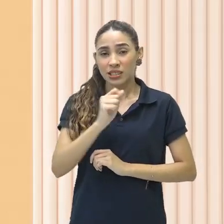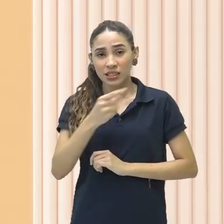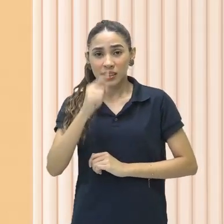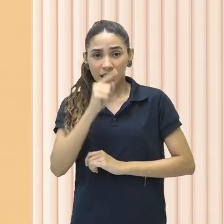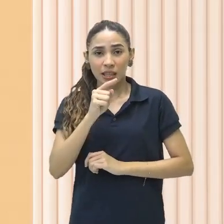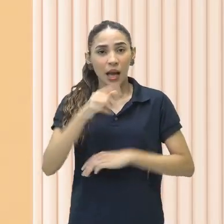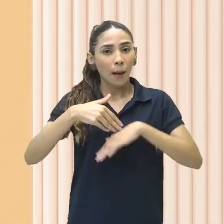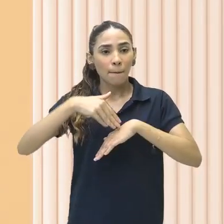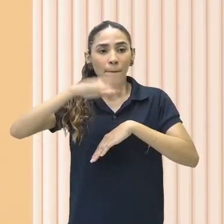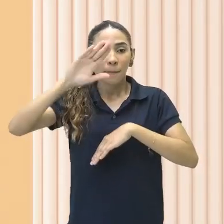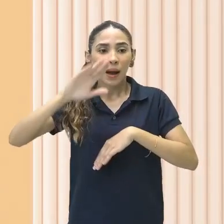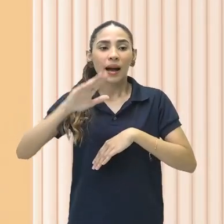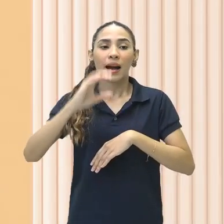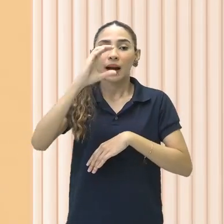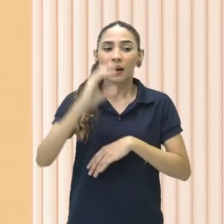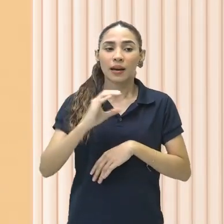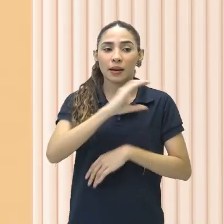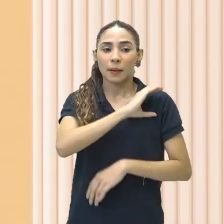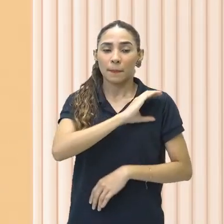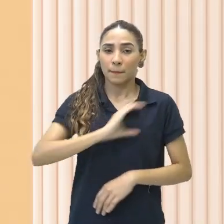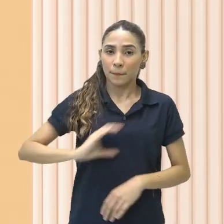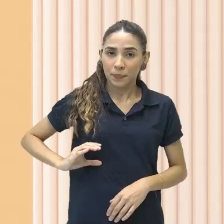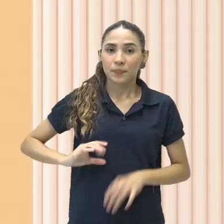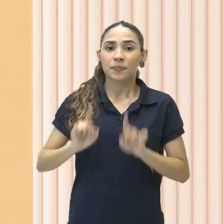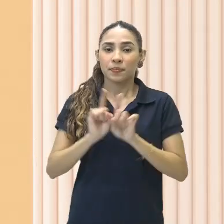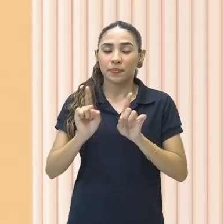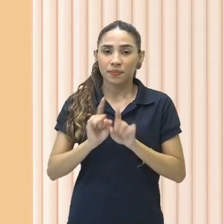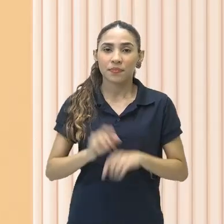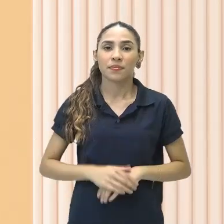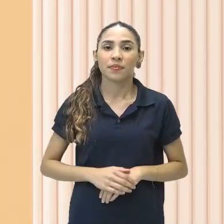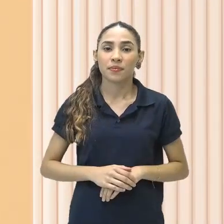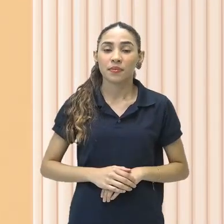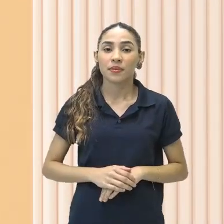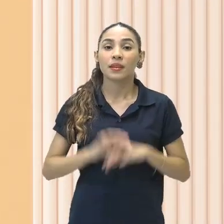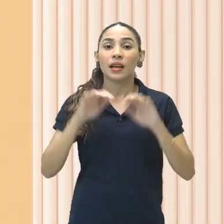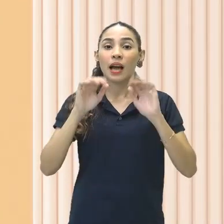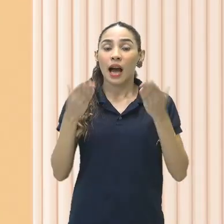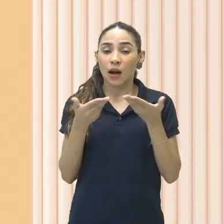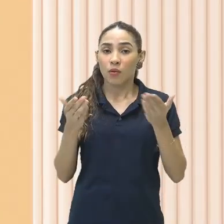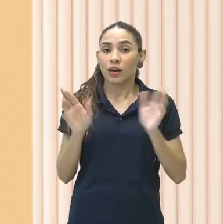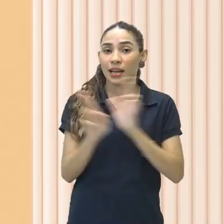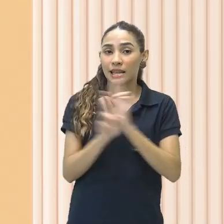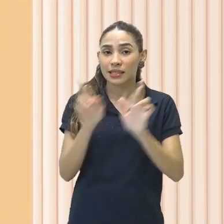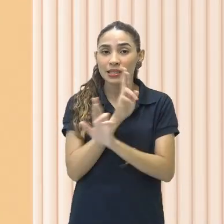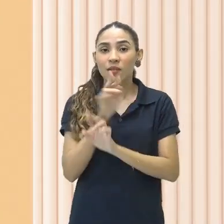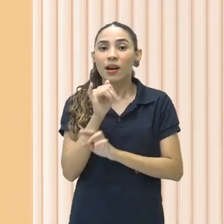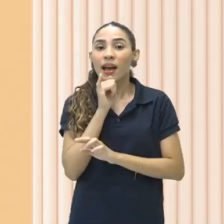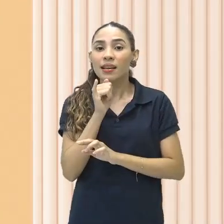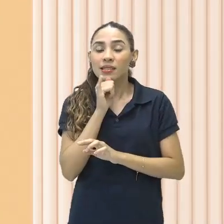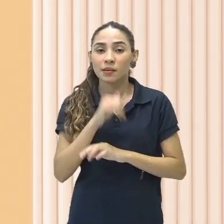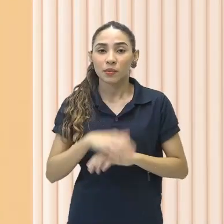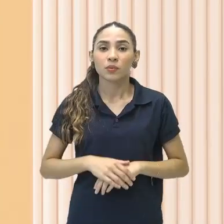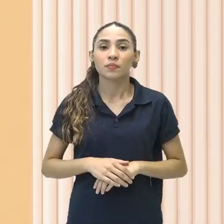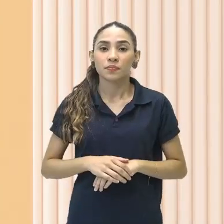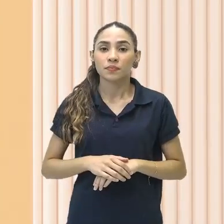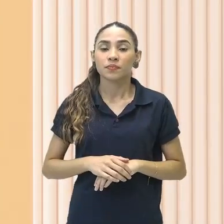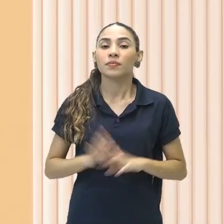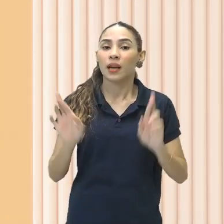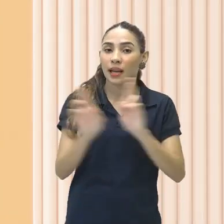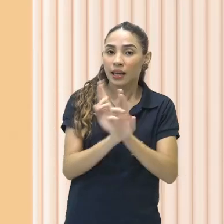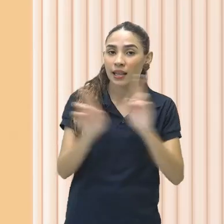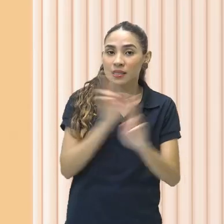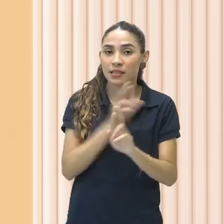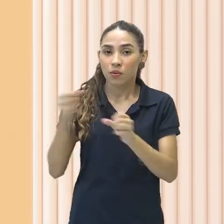maiores adeptos a esta religião, certo? Em relação, né, vamos dizer assim, as relações